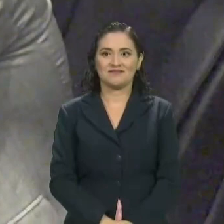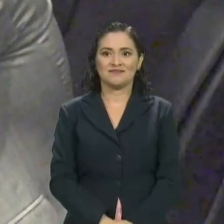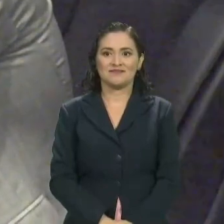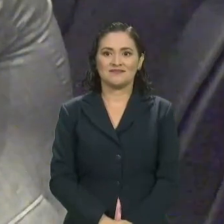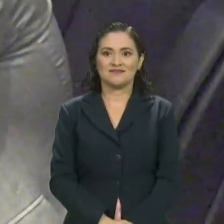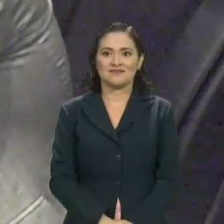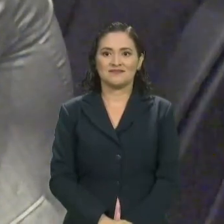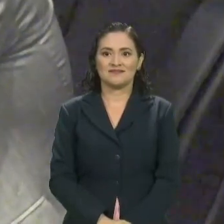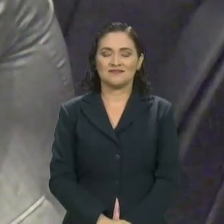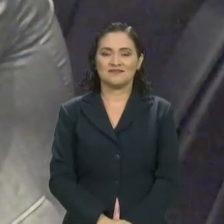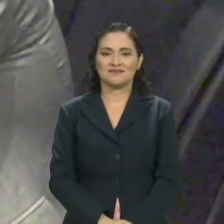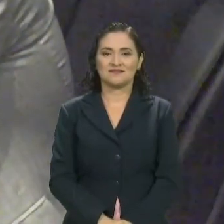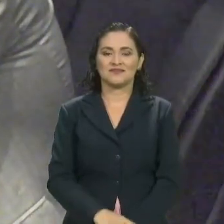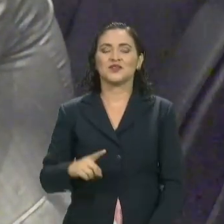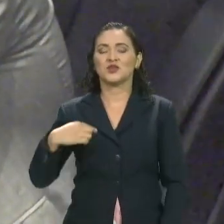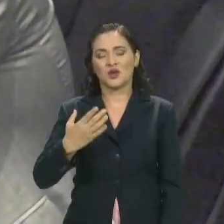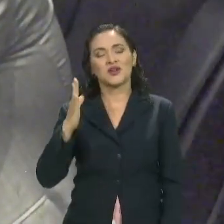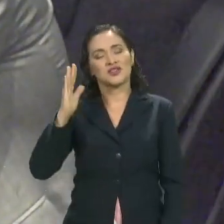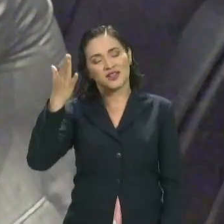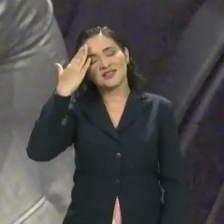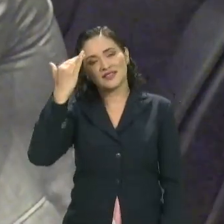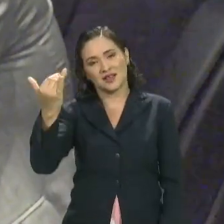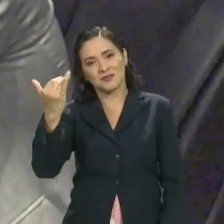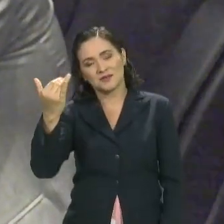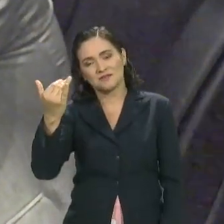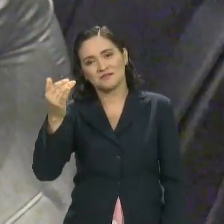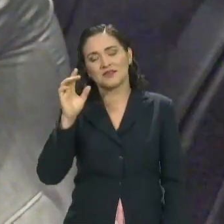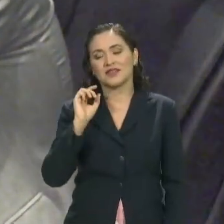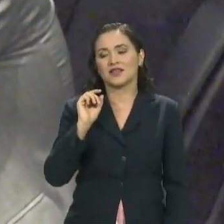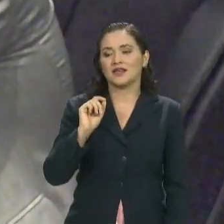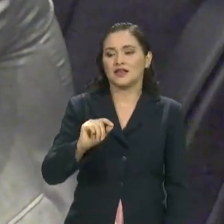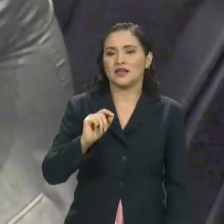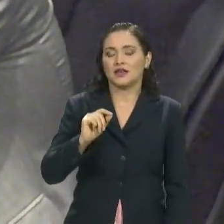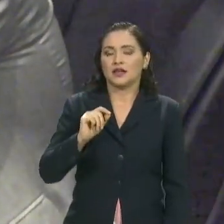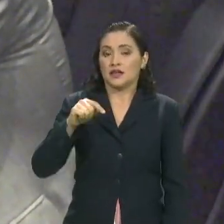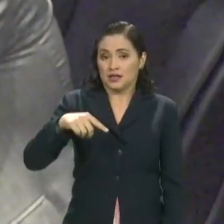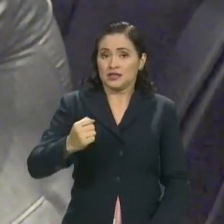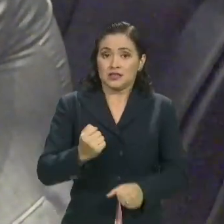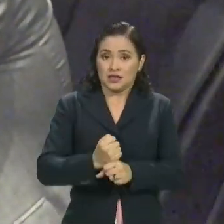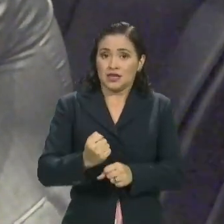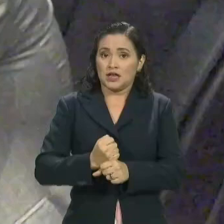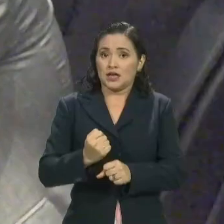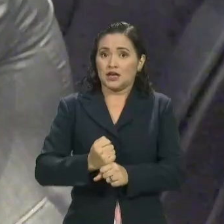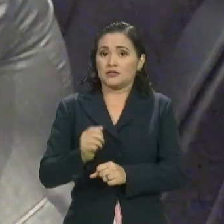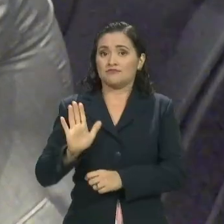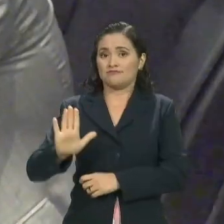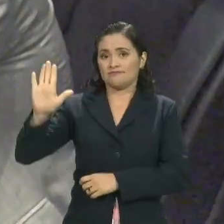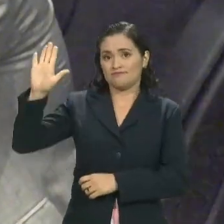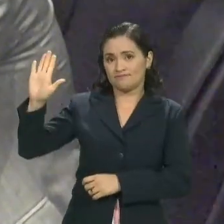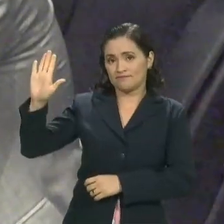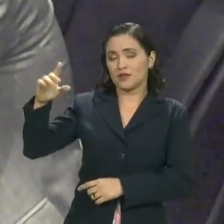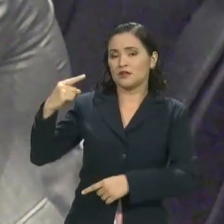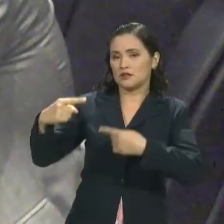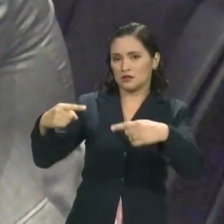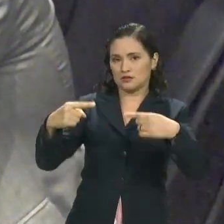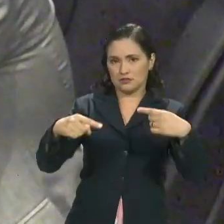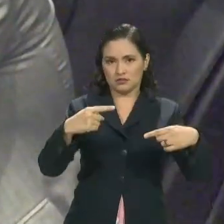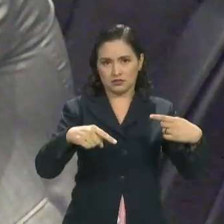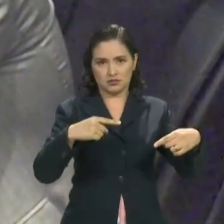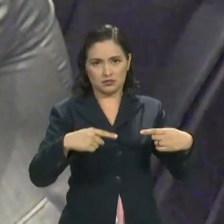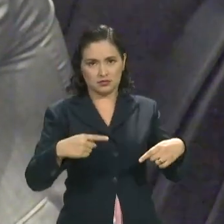a gente sabe, já previa que, diante de um ano eleitoral, os debates pudessem se